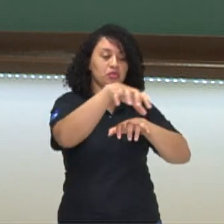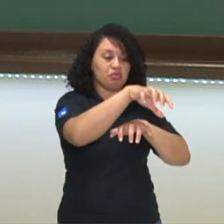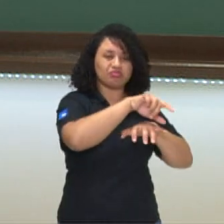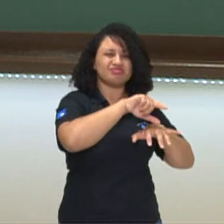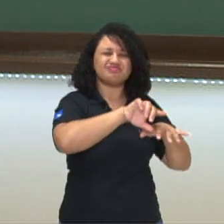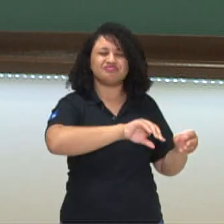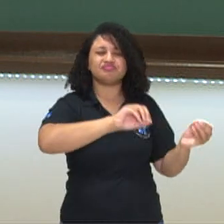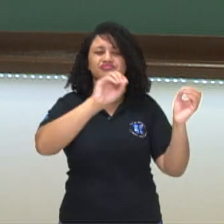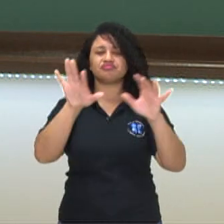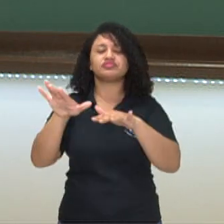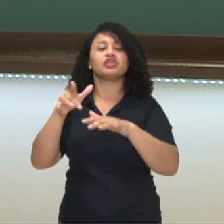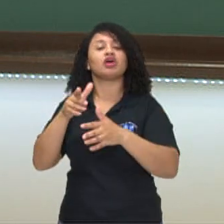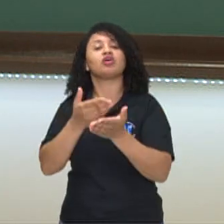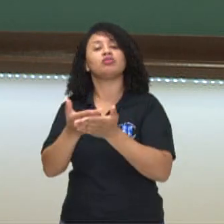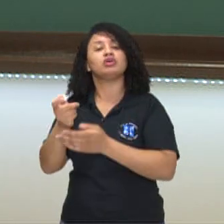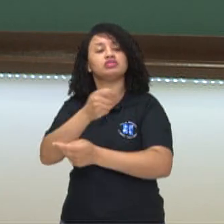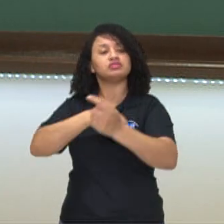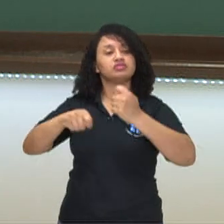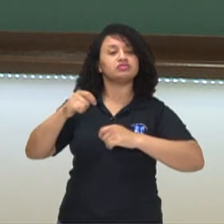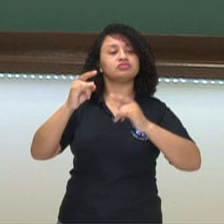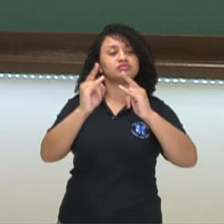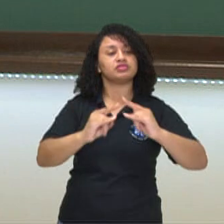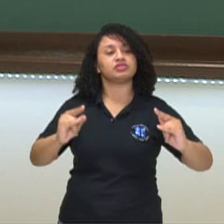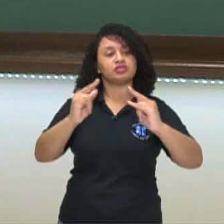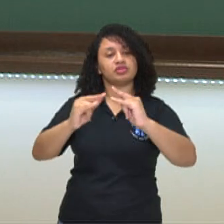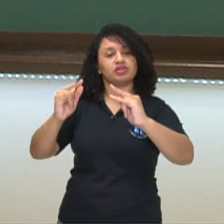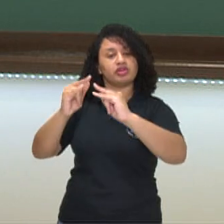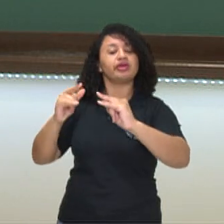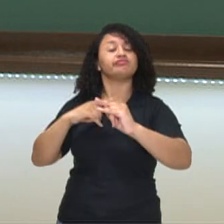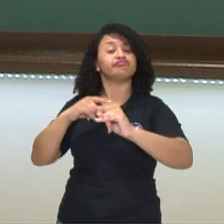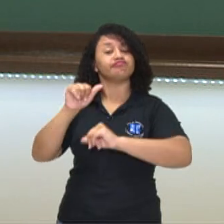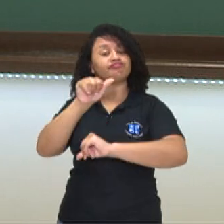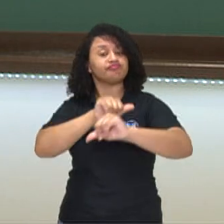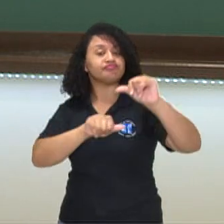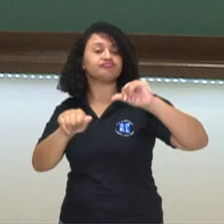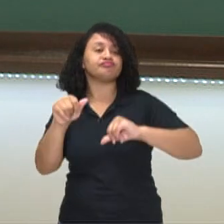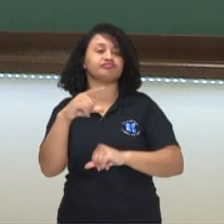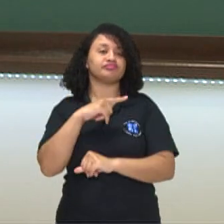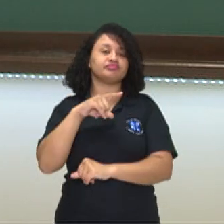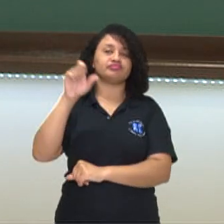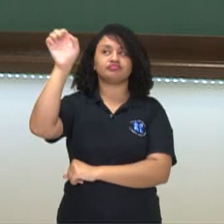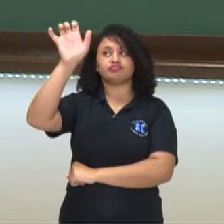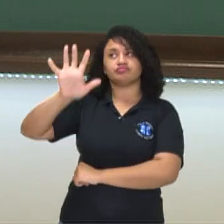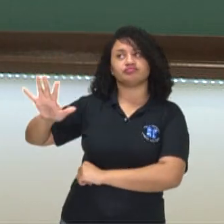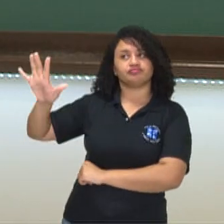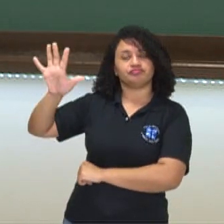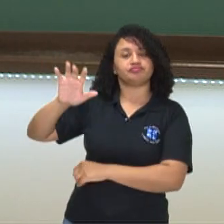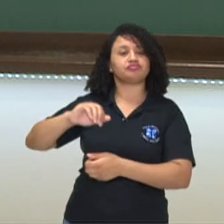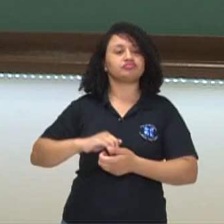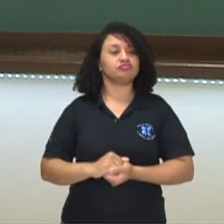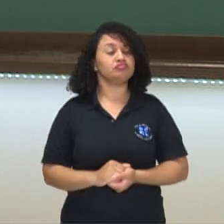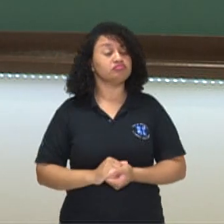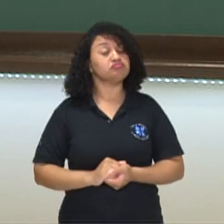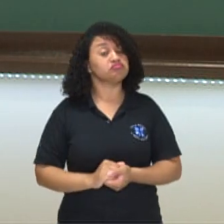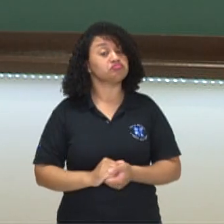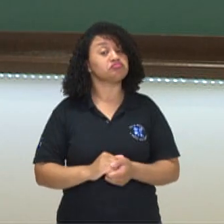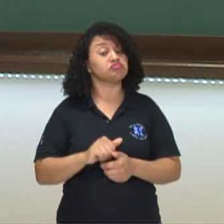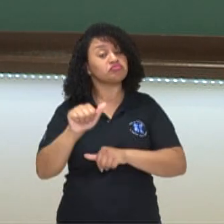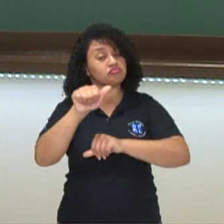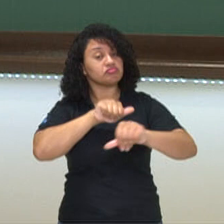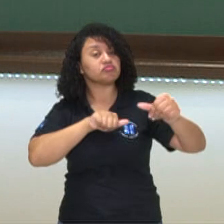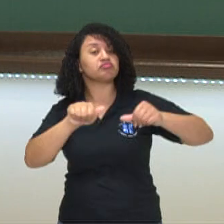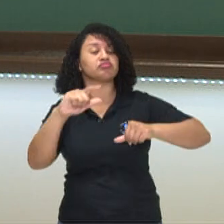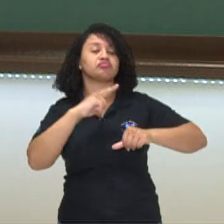a fazer o comércio nas feiras. Então essa mudança que a gente vai ter na Europa. E junto a essa mudança,